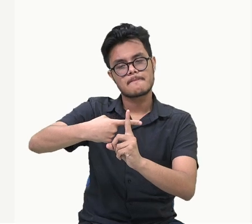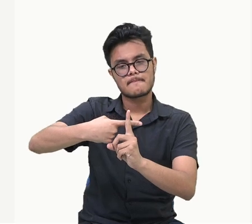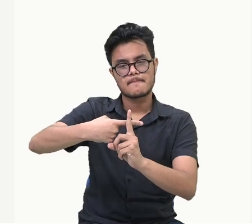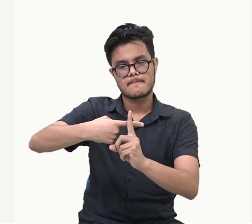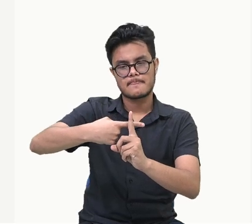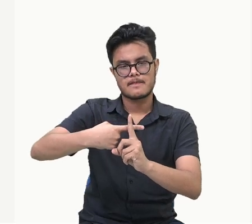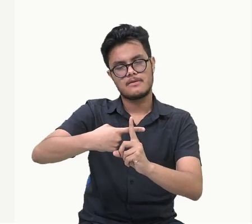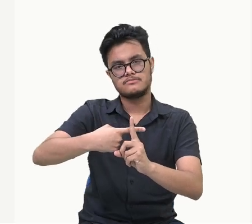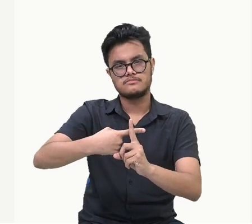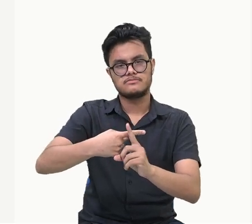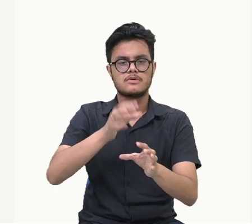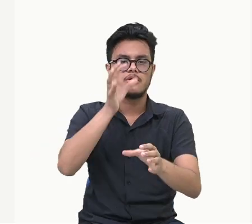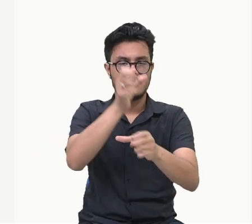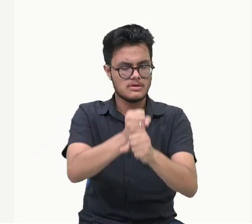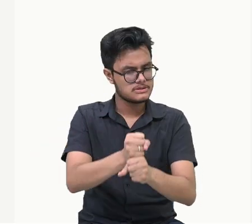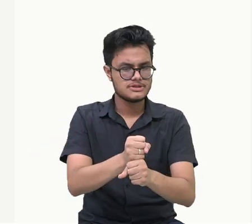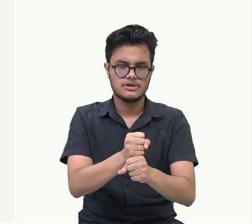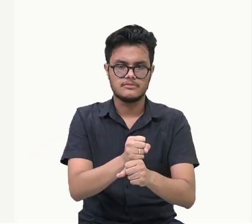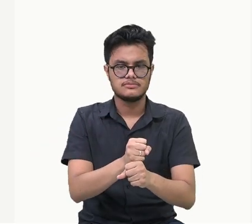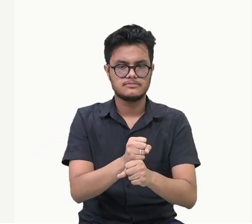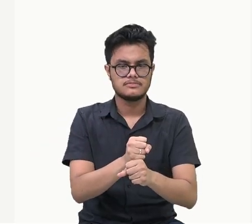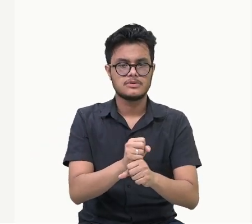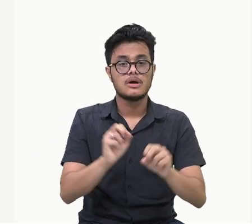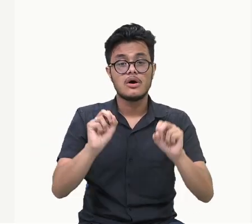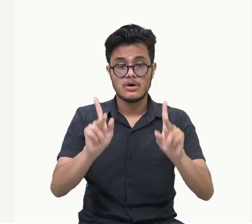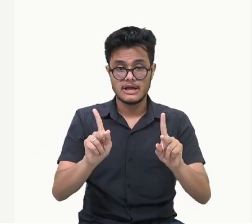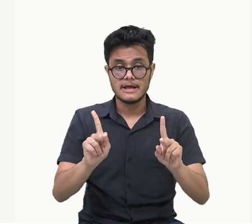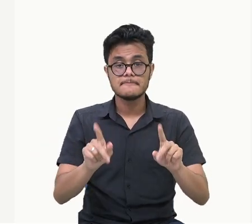positivo, não nulo, ok?